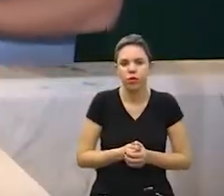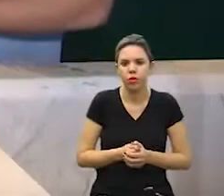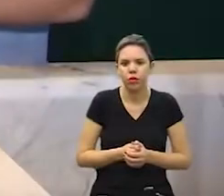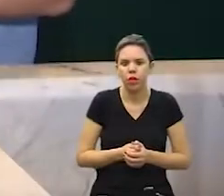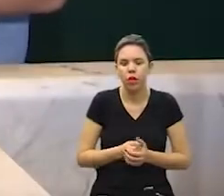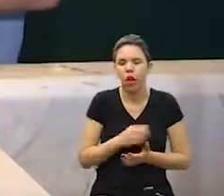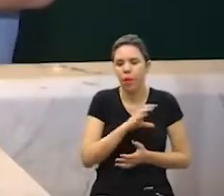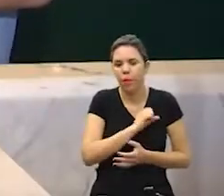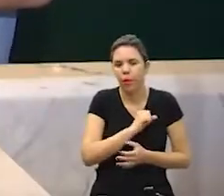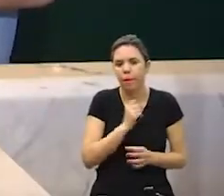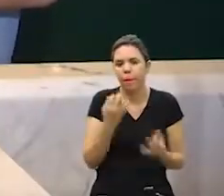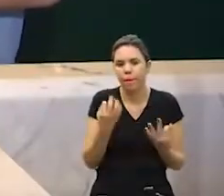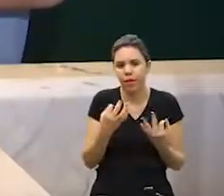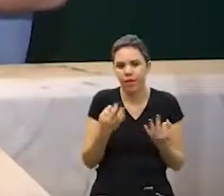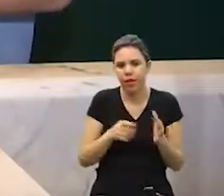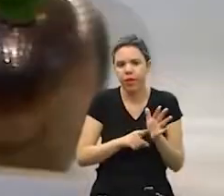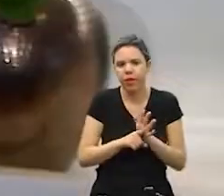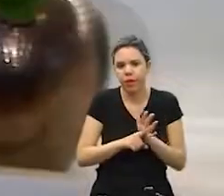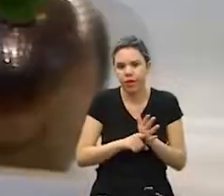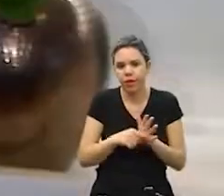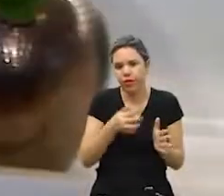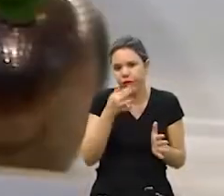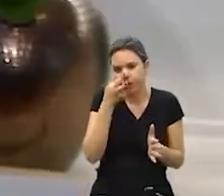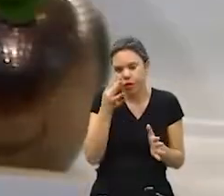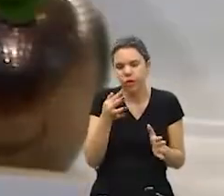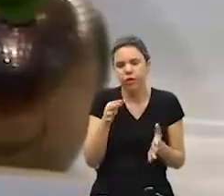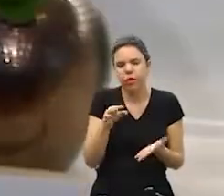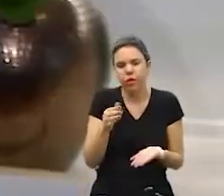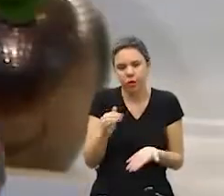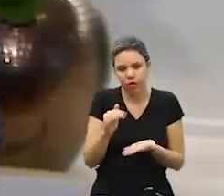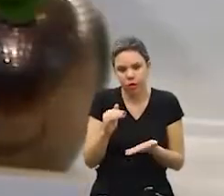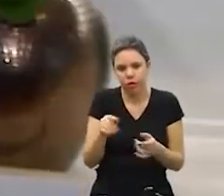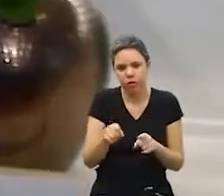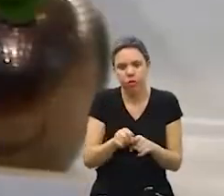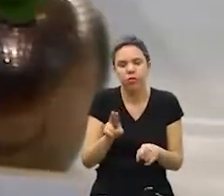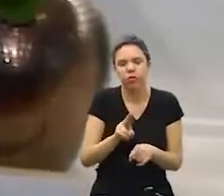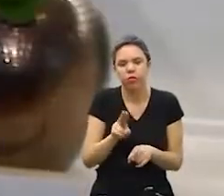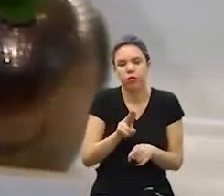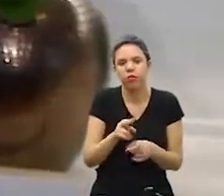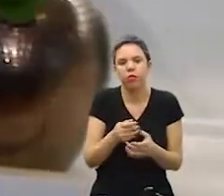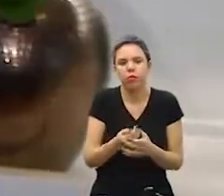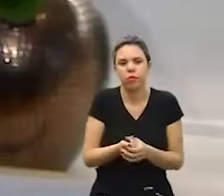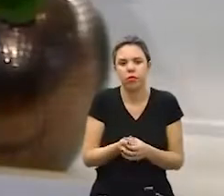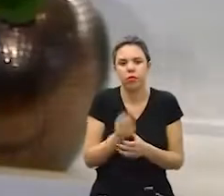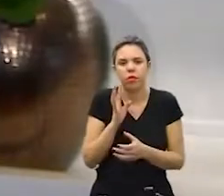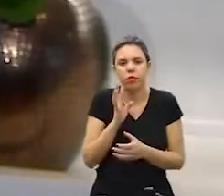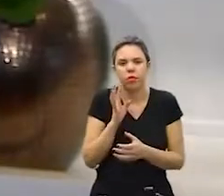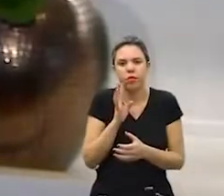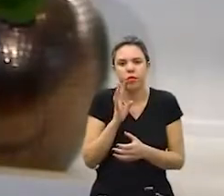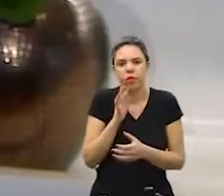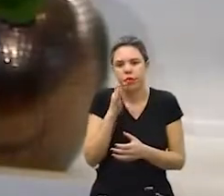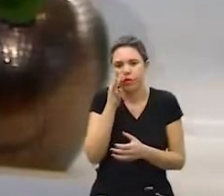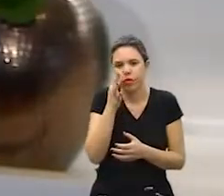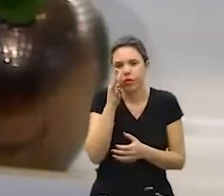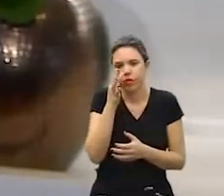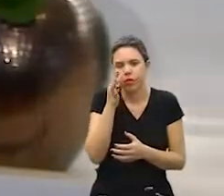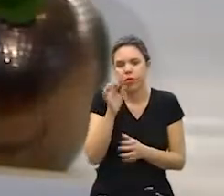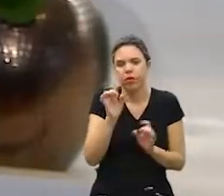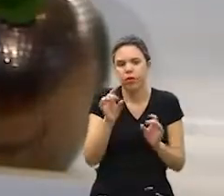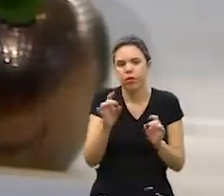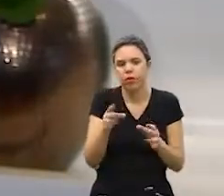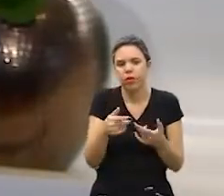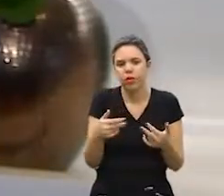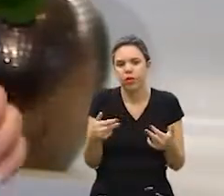Ceasa, se você encontrar Amor Perfeito, fazer alguma pesquisa com algumas dessas flores, pode pegar o vasinho também e reutilizar ela. E é bem bacana. E cada florzinha tem um